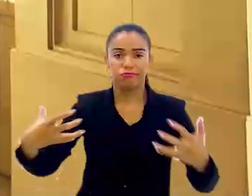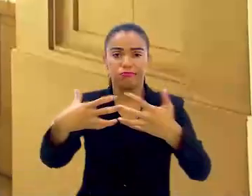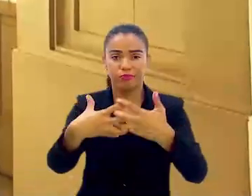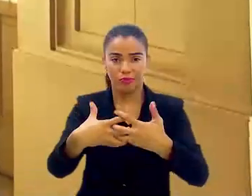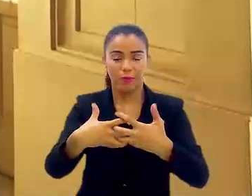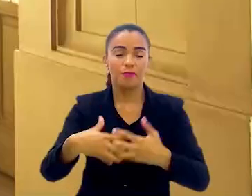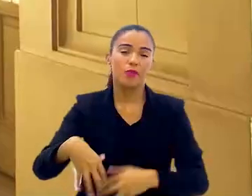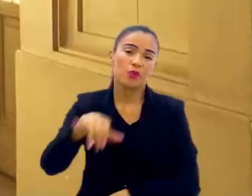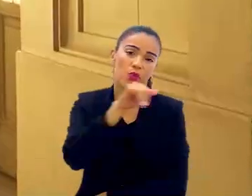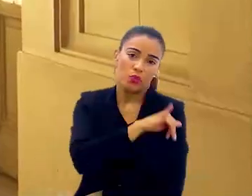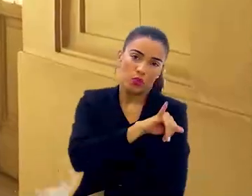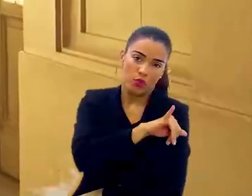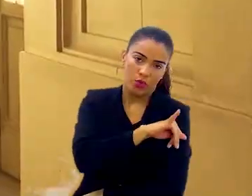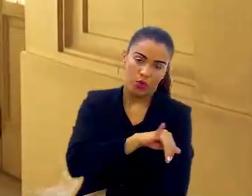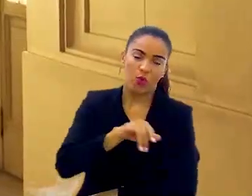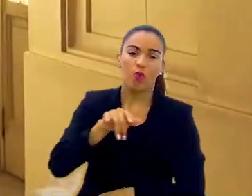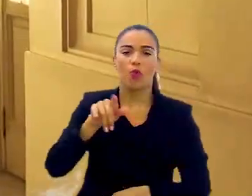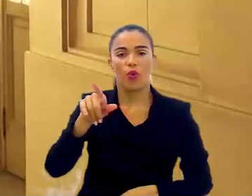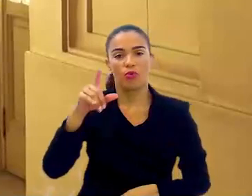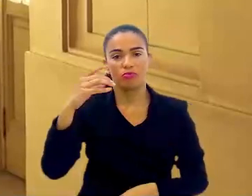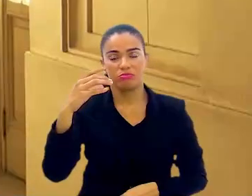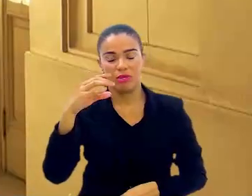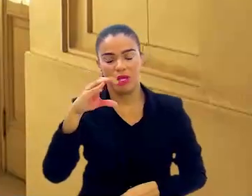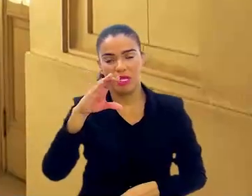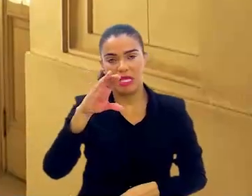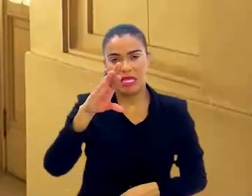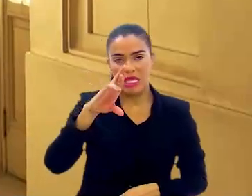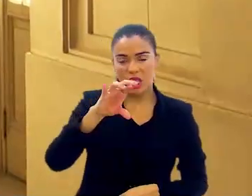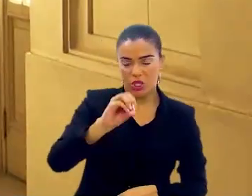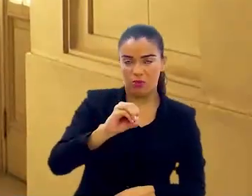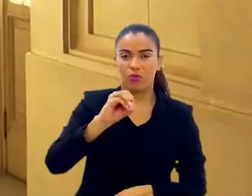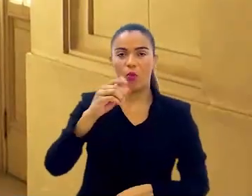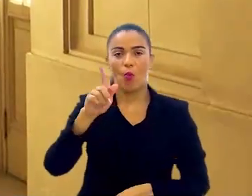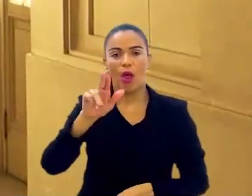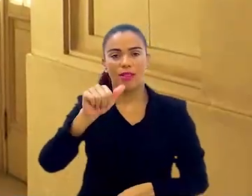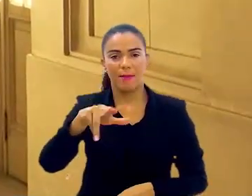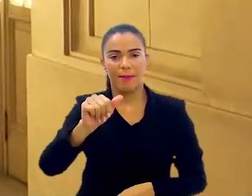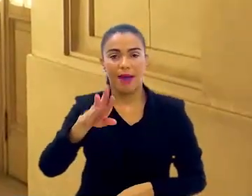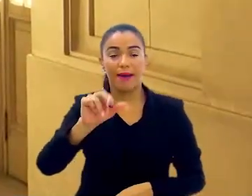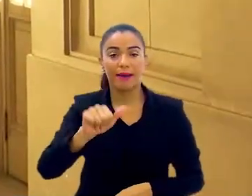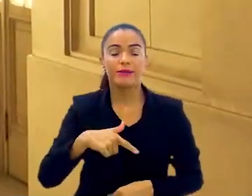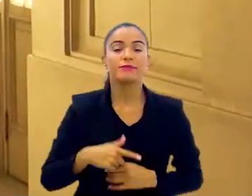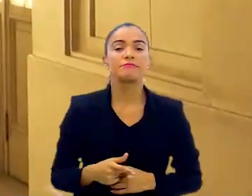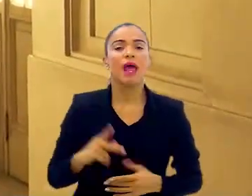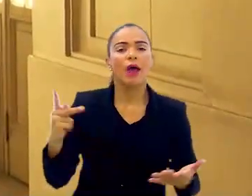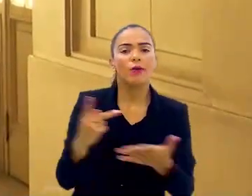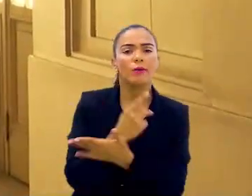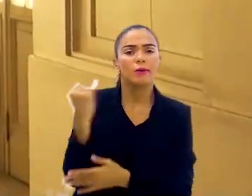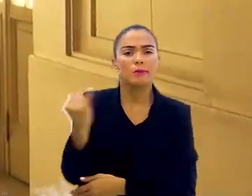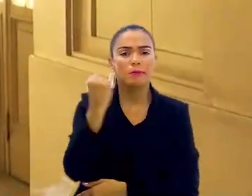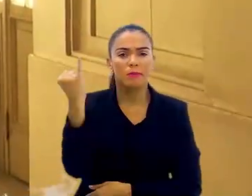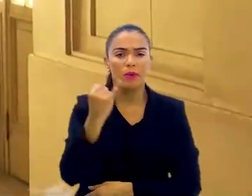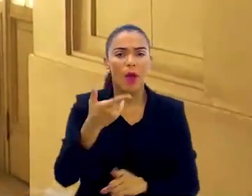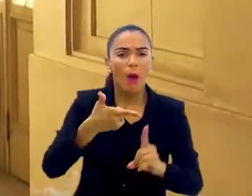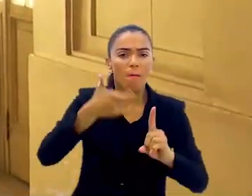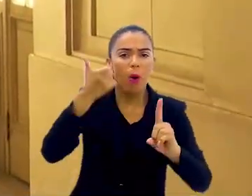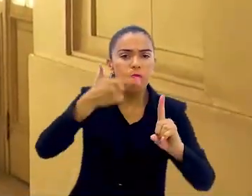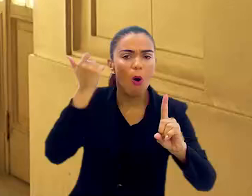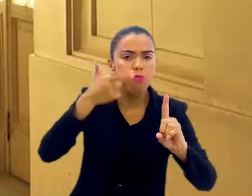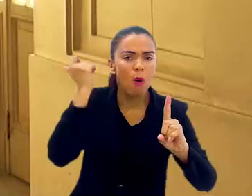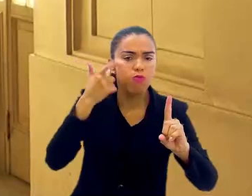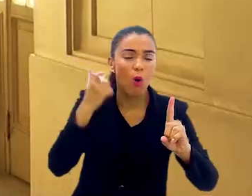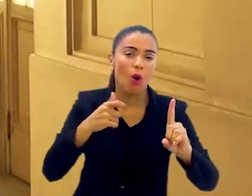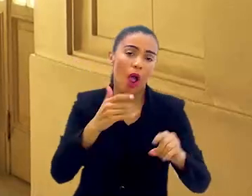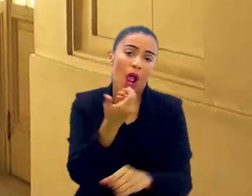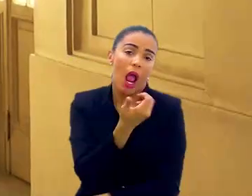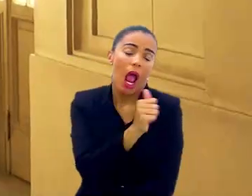antigo Estado do Rio de Janeiro. E dentro desse período que a ALEG ficou lá, ocorreram marcos históricos importantíssimos, como o assassinato do estudante